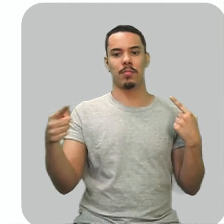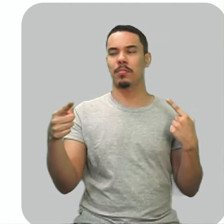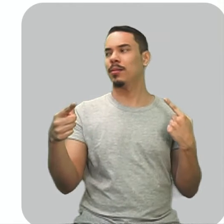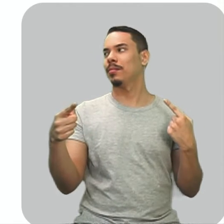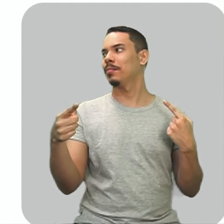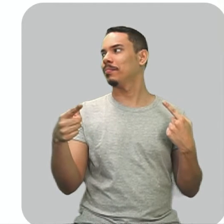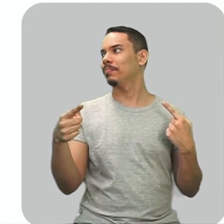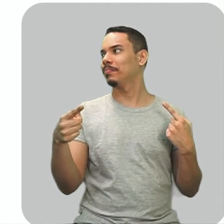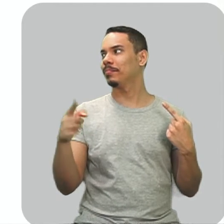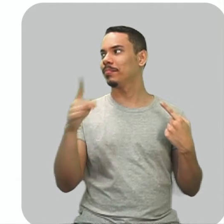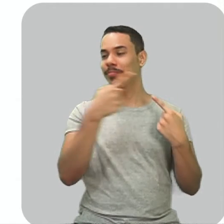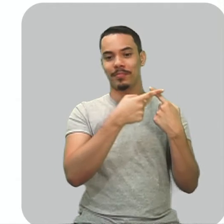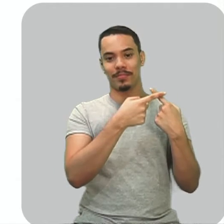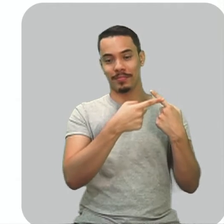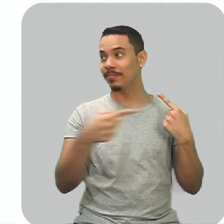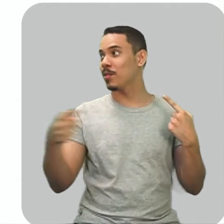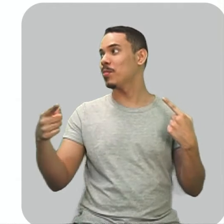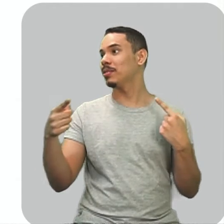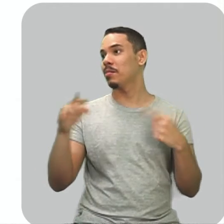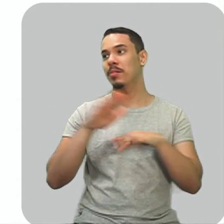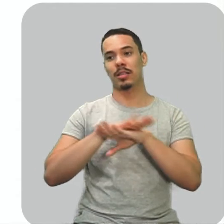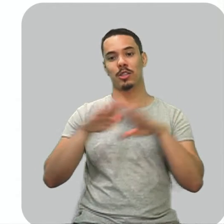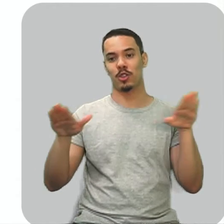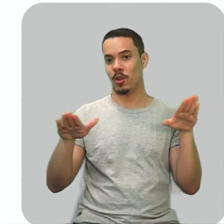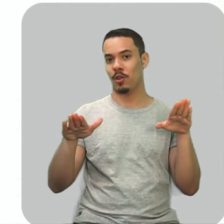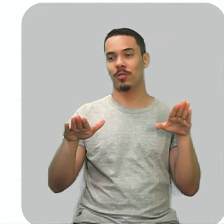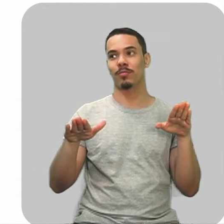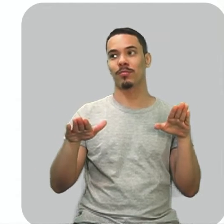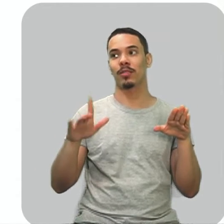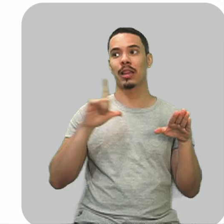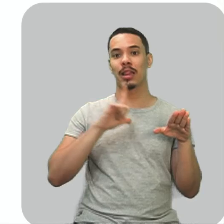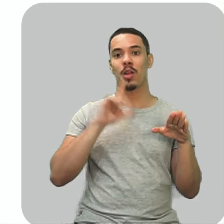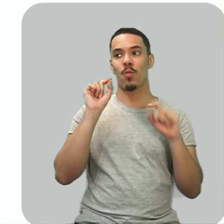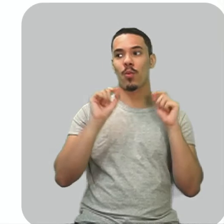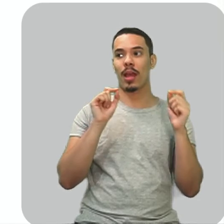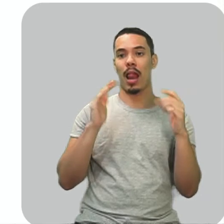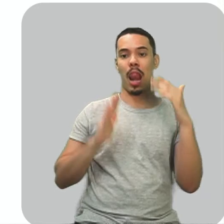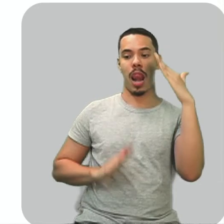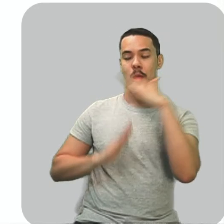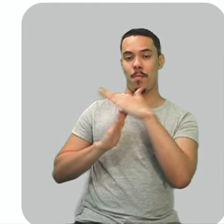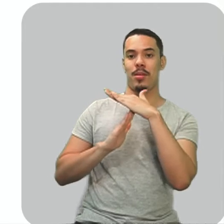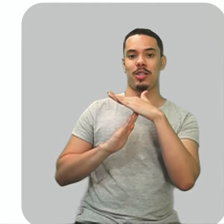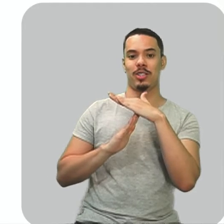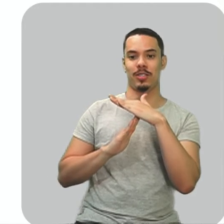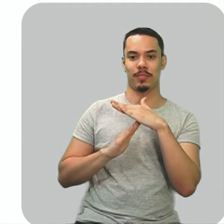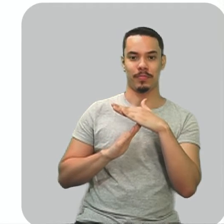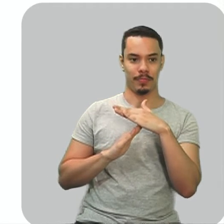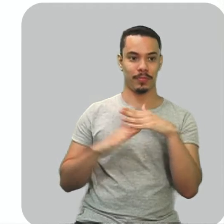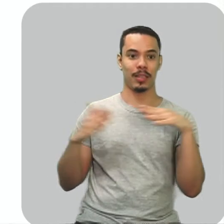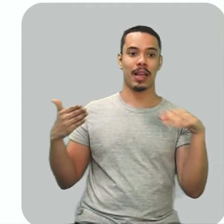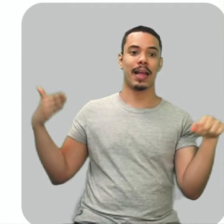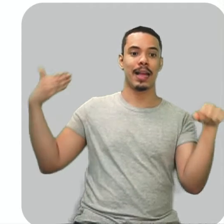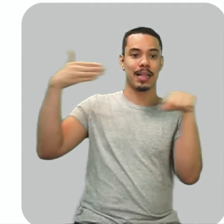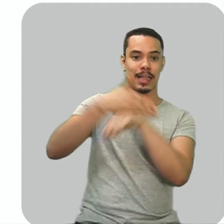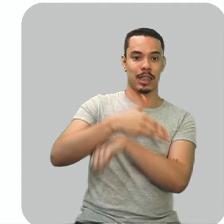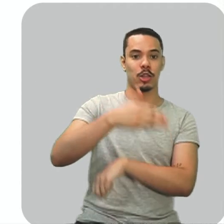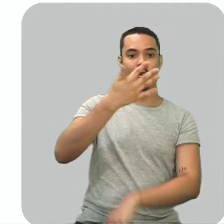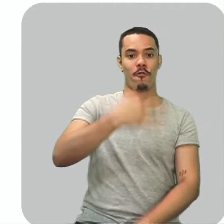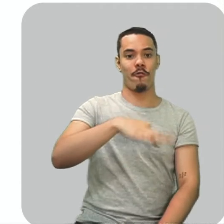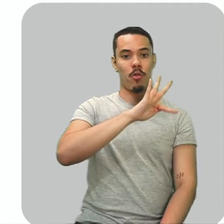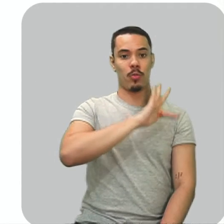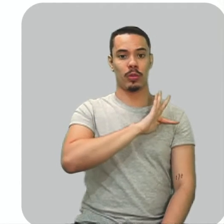semana a ideia de extinção entrou numa faculdade